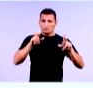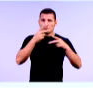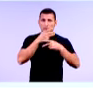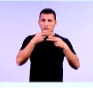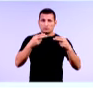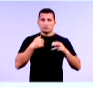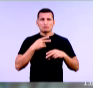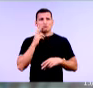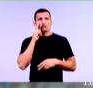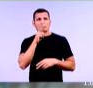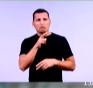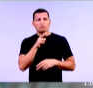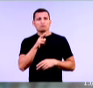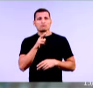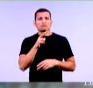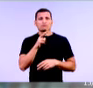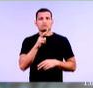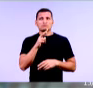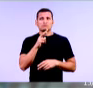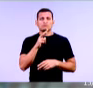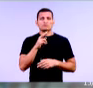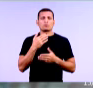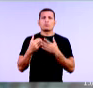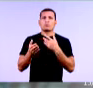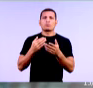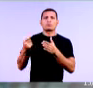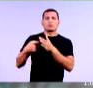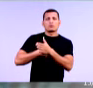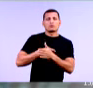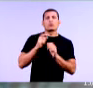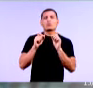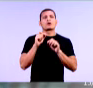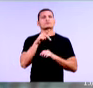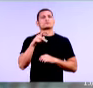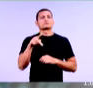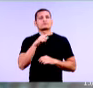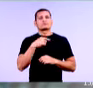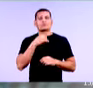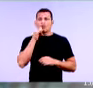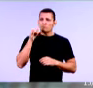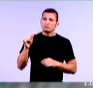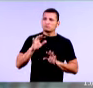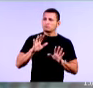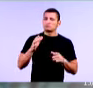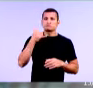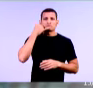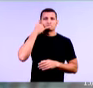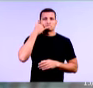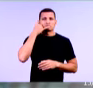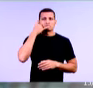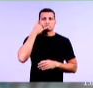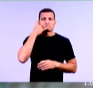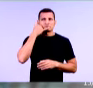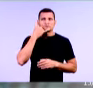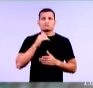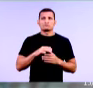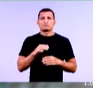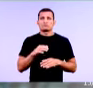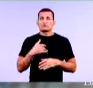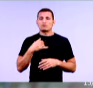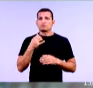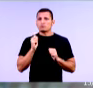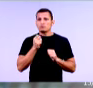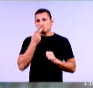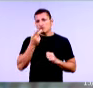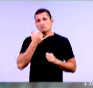para ele e se qualquer um me perguntar, professor, o que é isso? Eu falo prontamente, é um celular. Talvez eu fale melhor ainda,